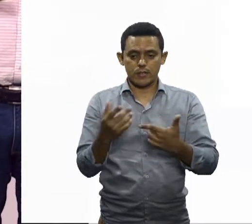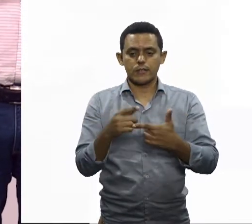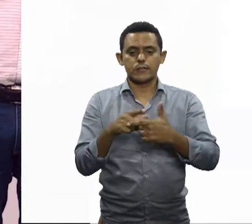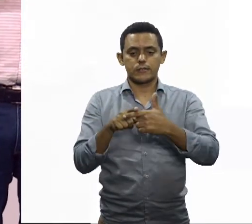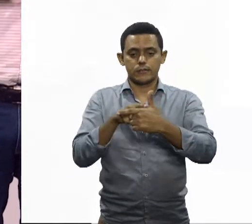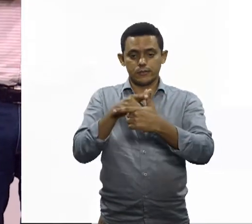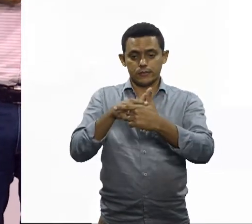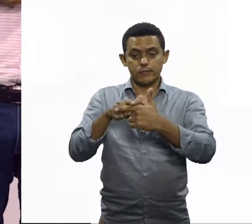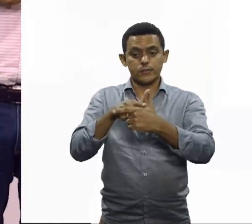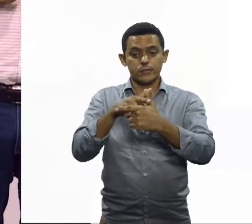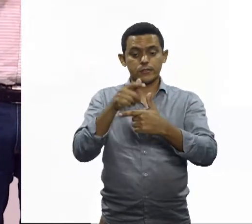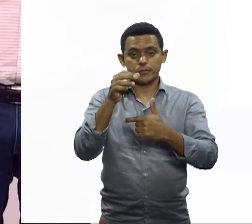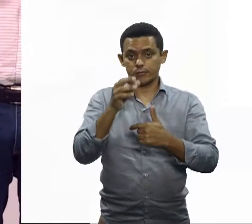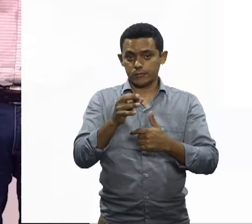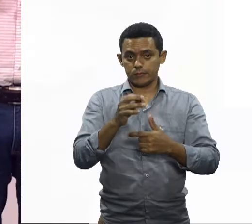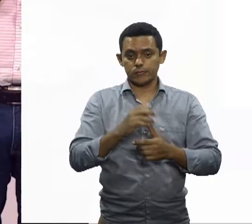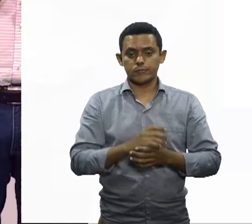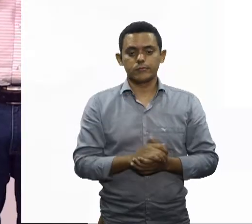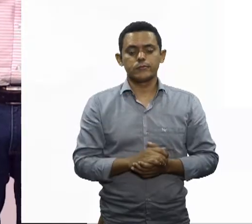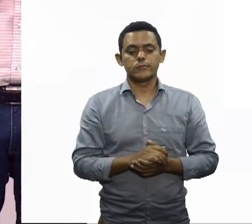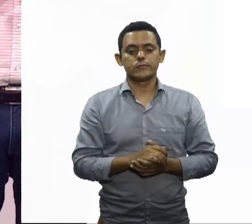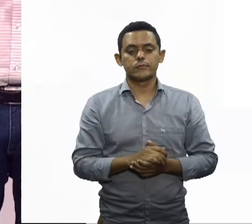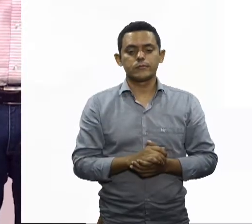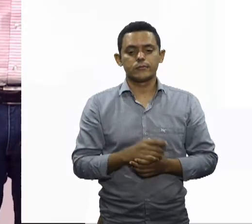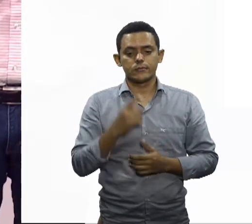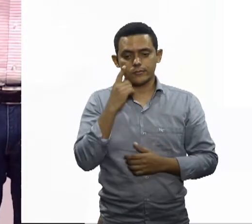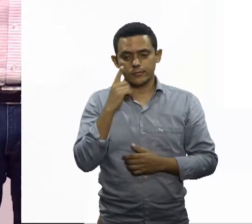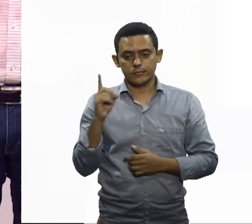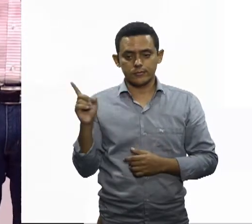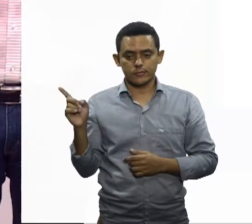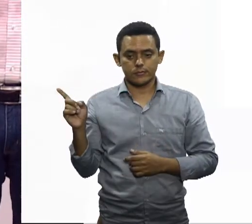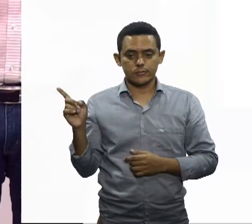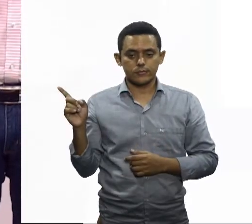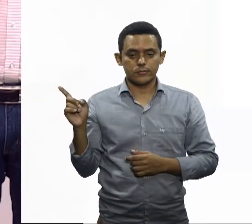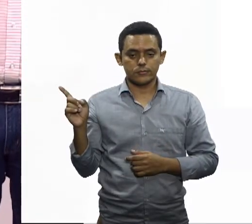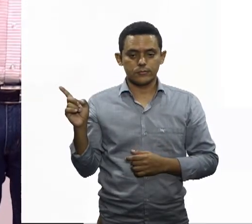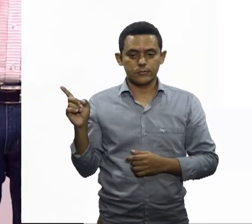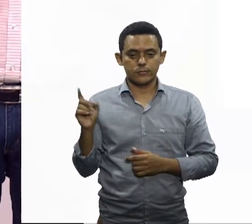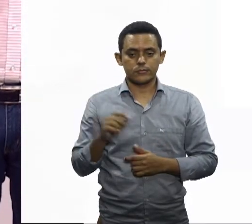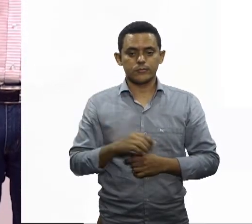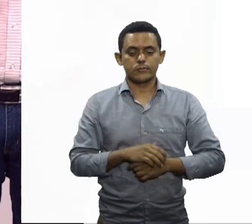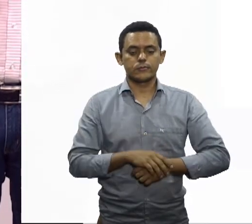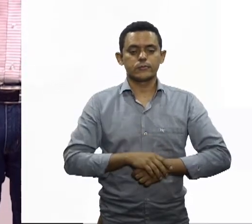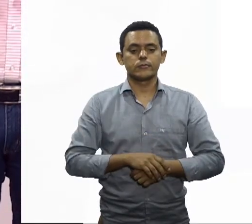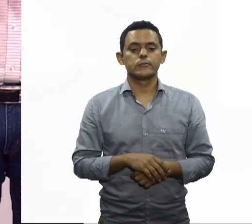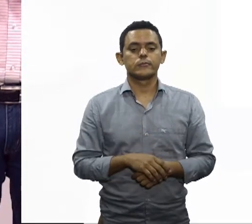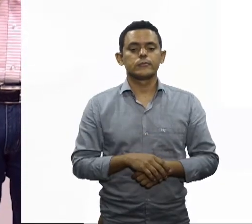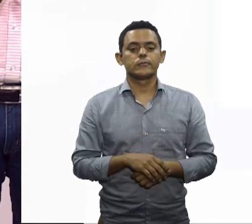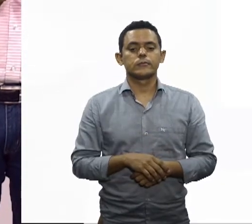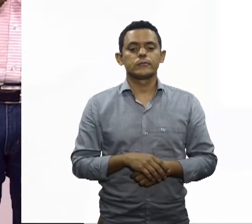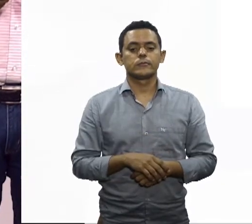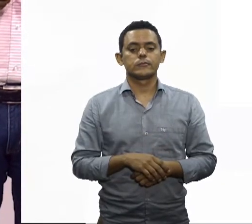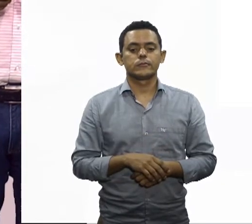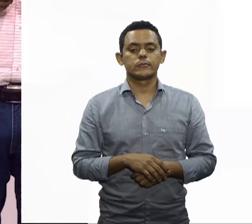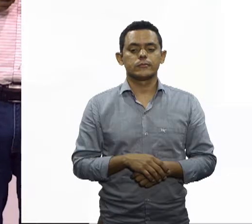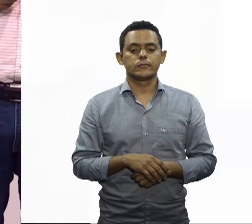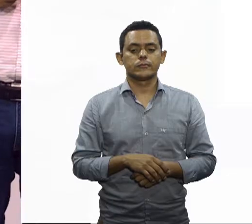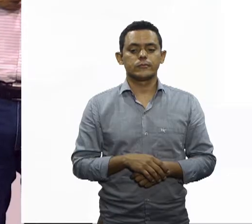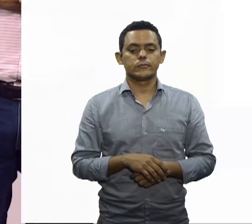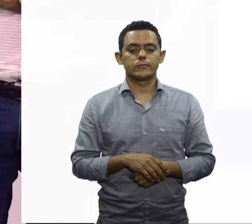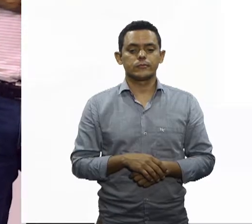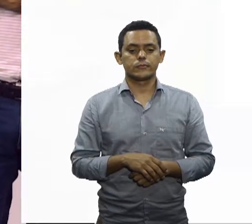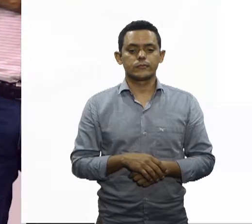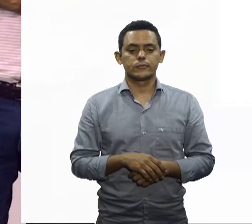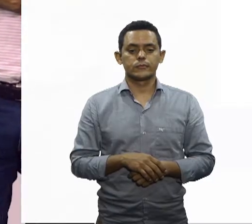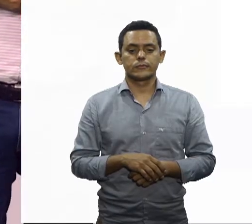E assim por diante. Então, nós vimos aí a unidade de medida de superfície. Vamos ver agora a próxima unidade.